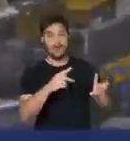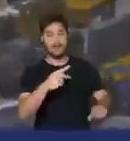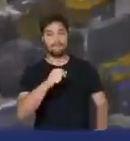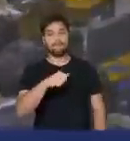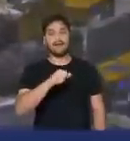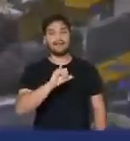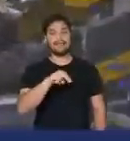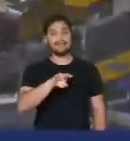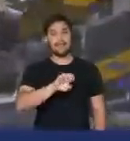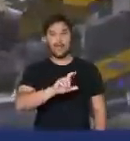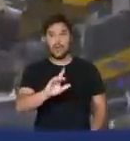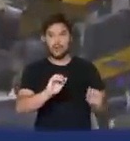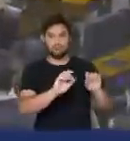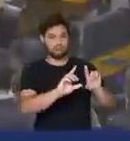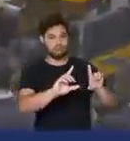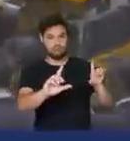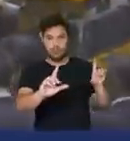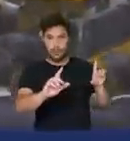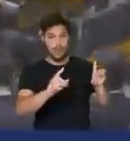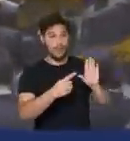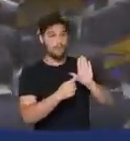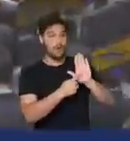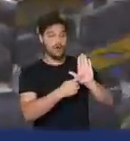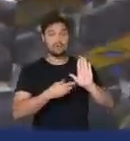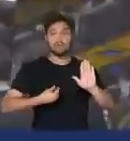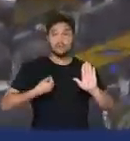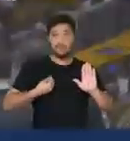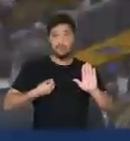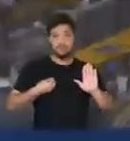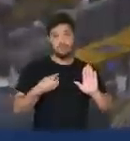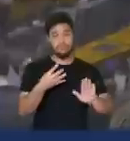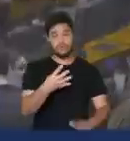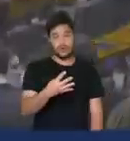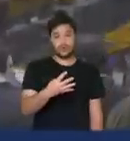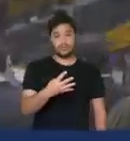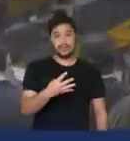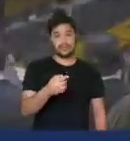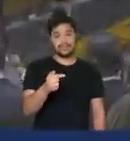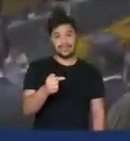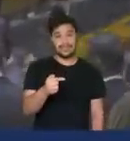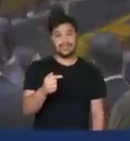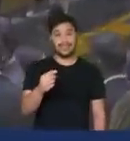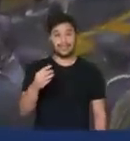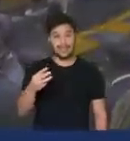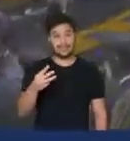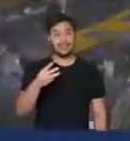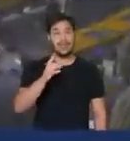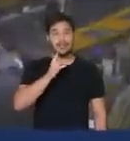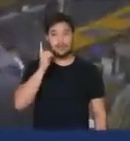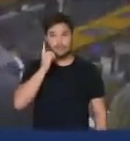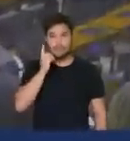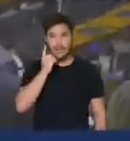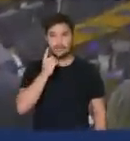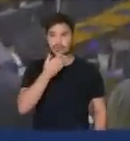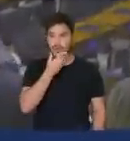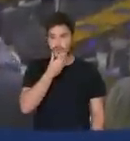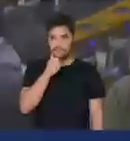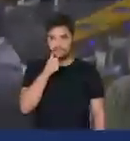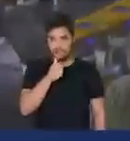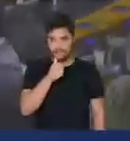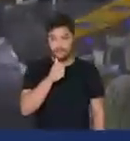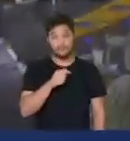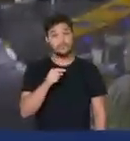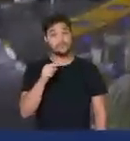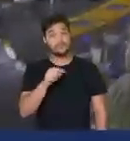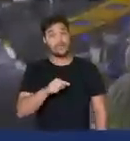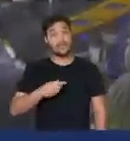painel eletrônico aqui do plenário indica a presença de 473 deputados e deputadas. Inclusive,